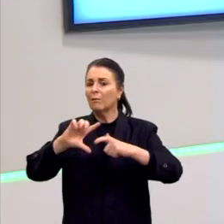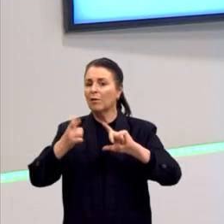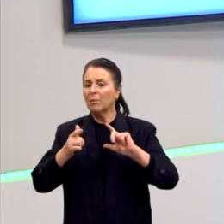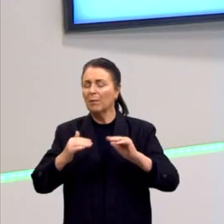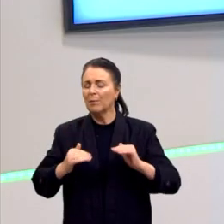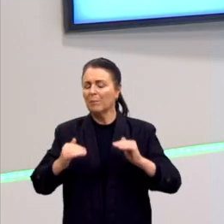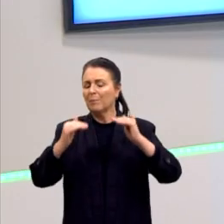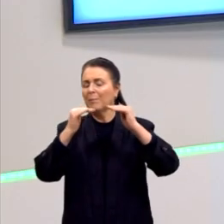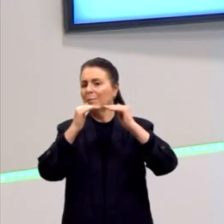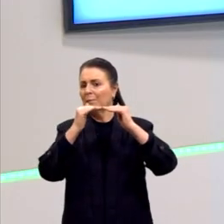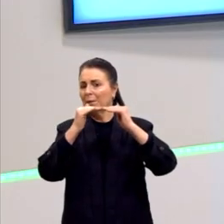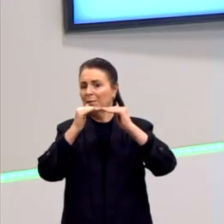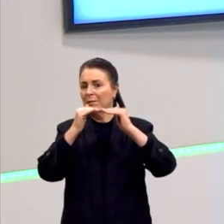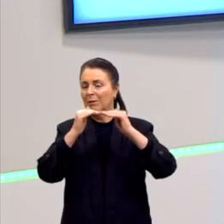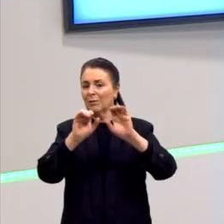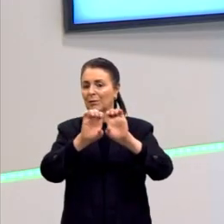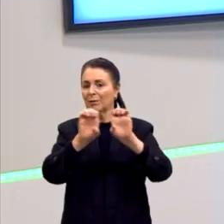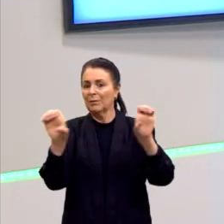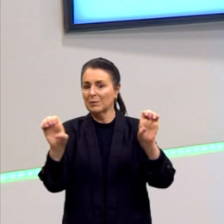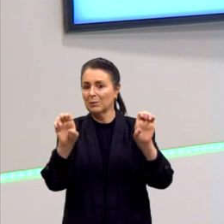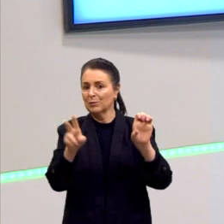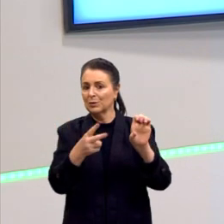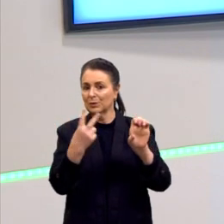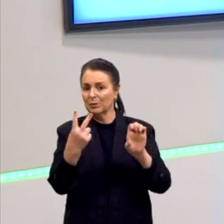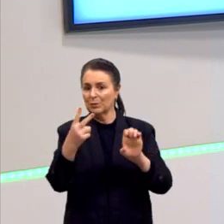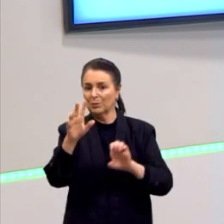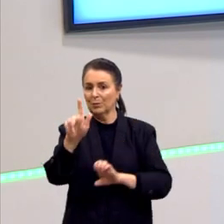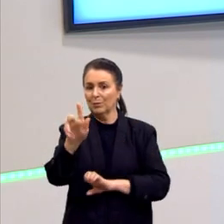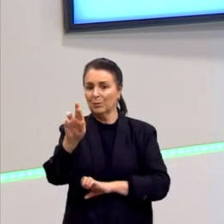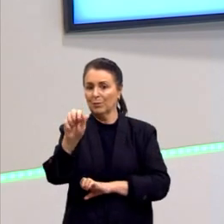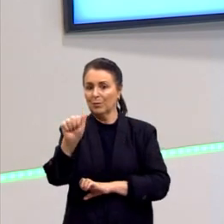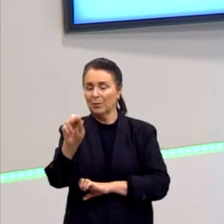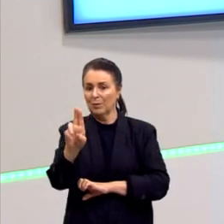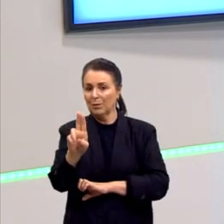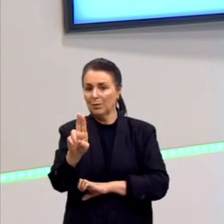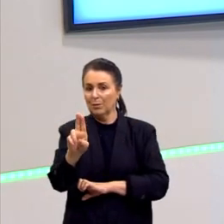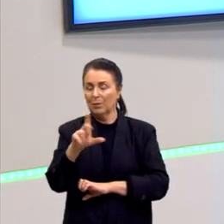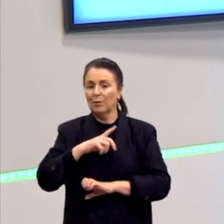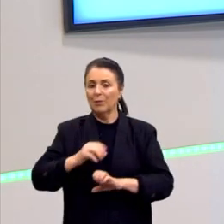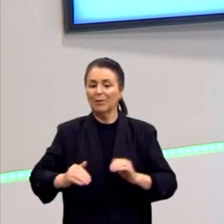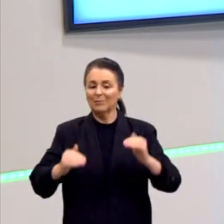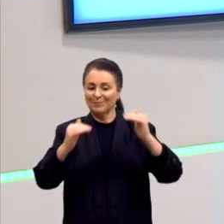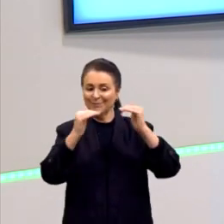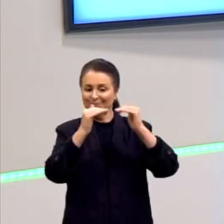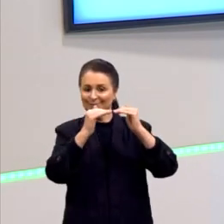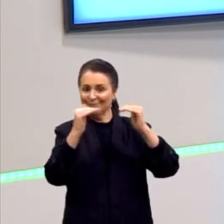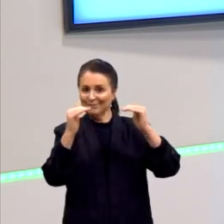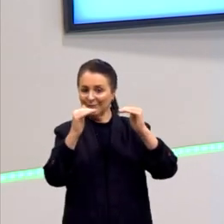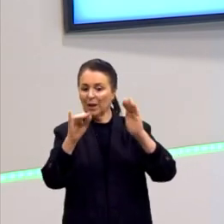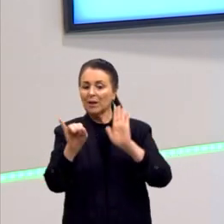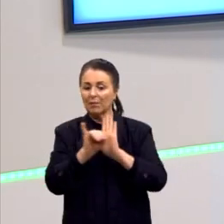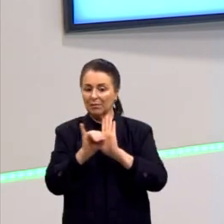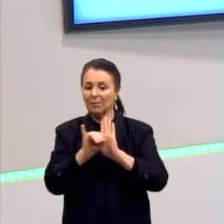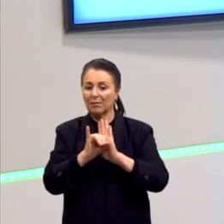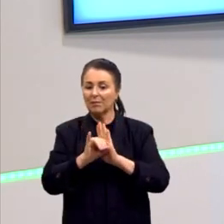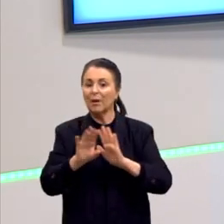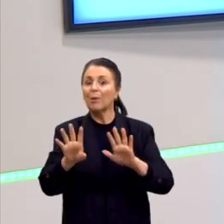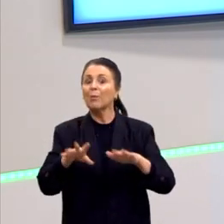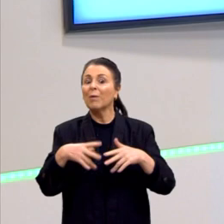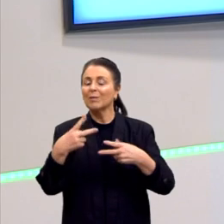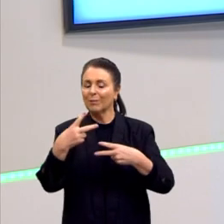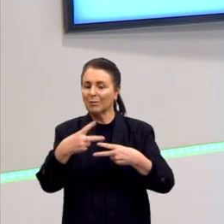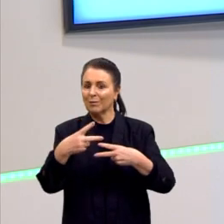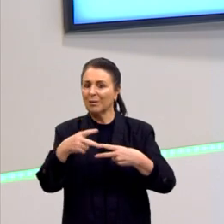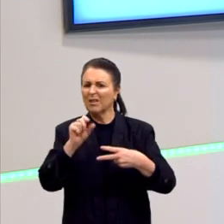padrão Zinho né de uma equação de segundo grau que ele formato padrão que a gente coloca e a identifica os coeficientes